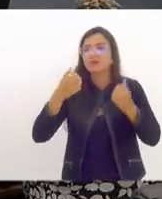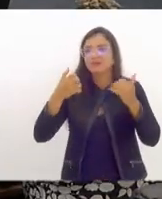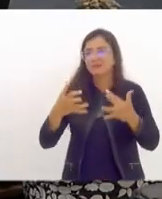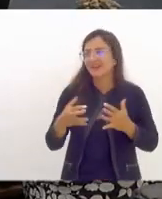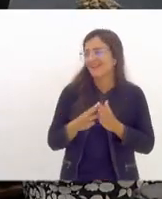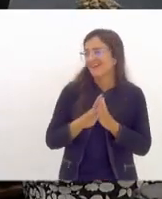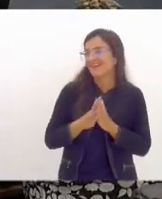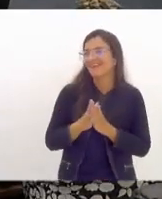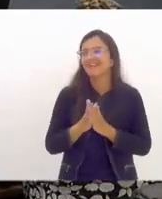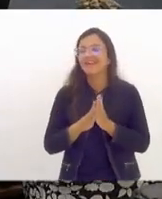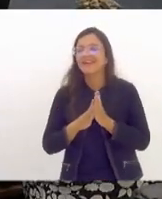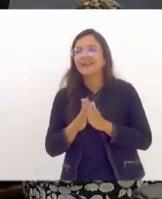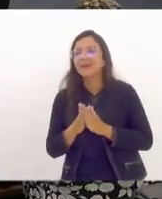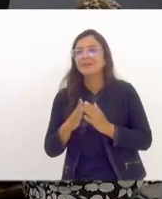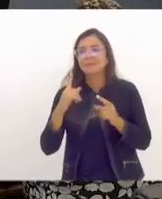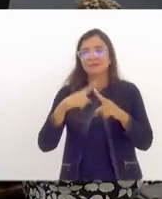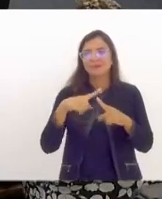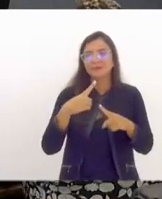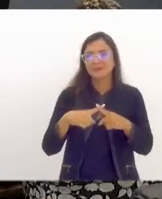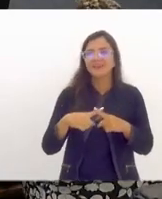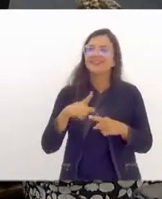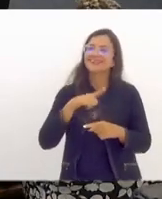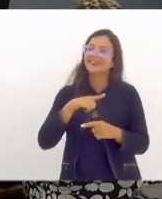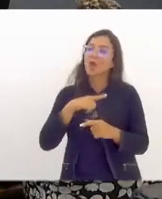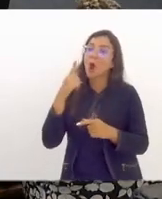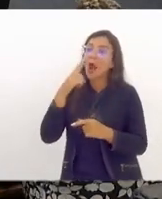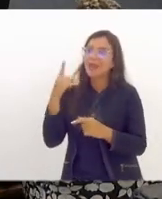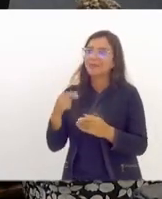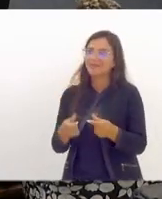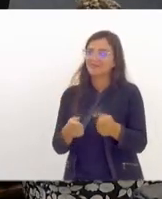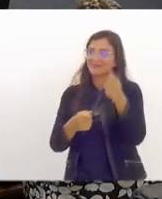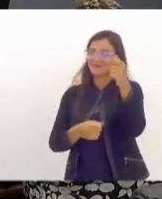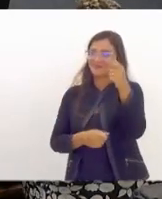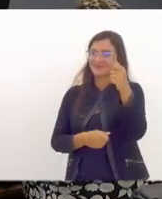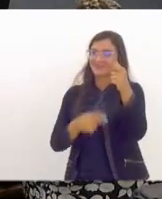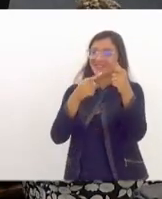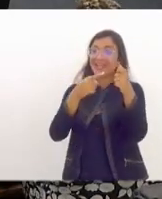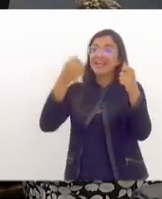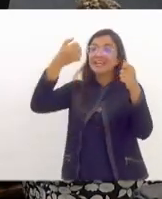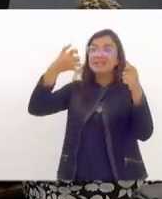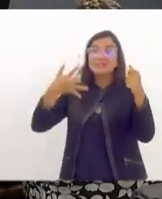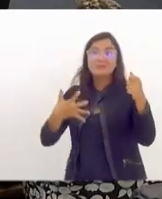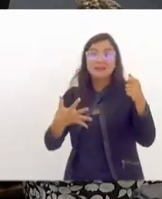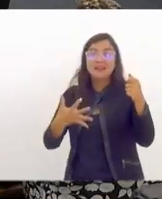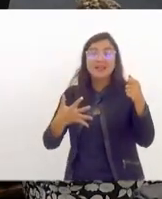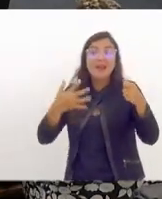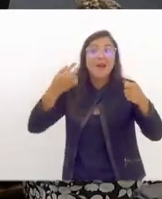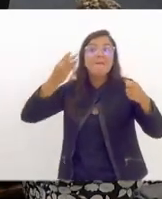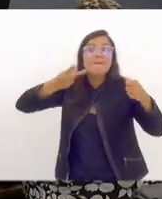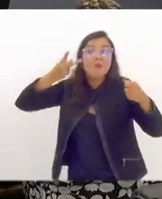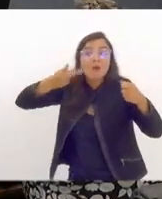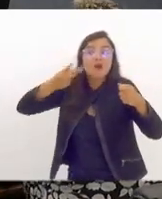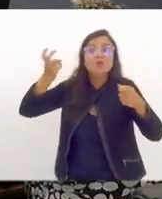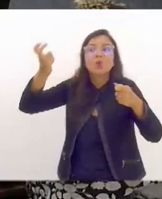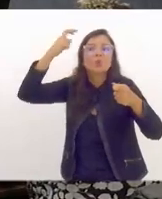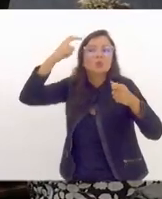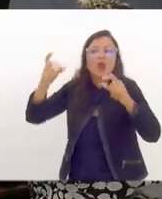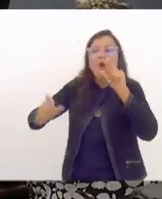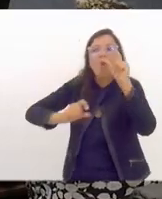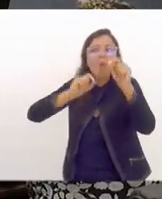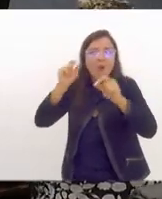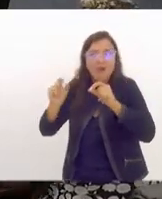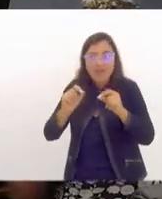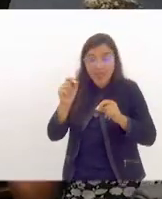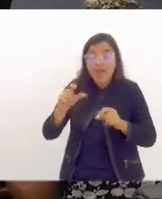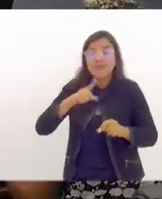Jabá aqui enquanto ele tá ajeitando dessa cartilha do que é política cultural para todo mundo tá aí na sua mesa tá